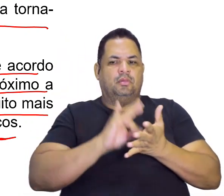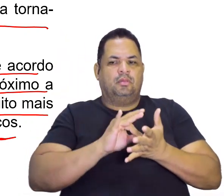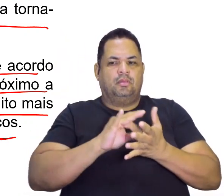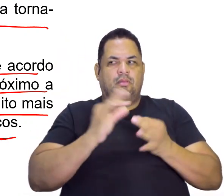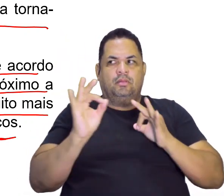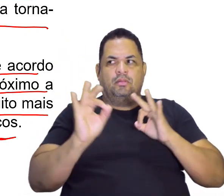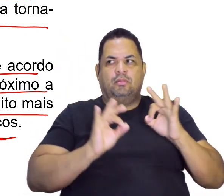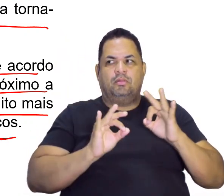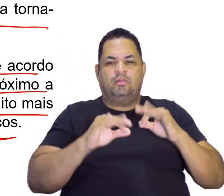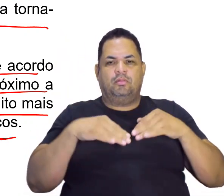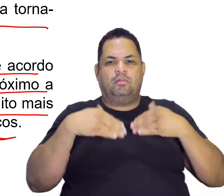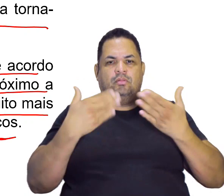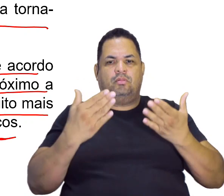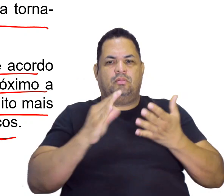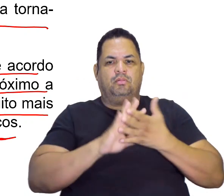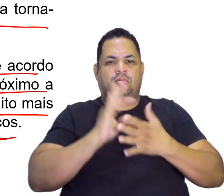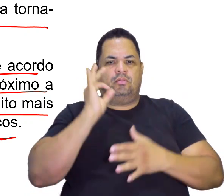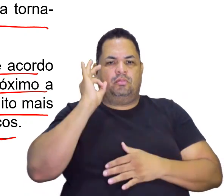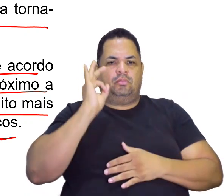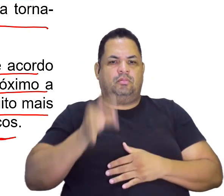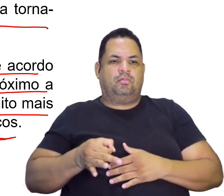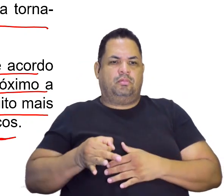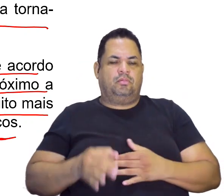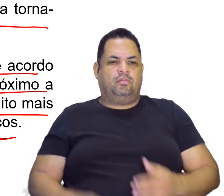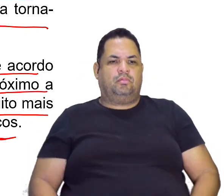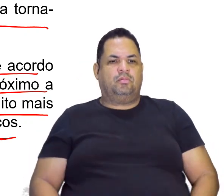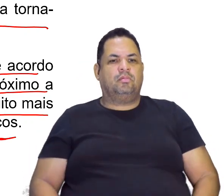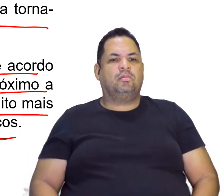dessa daí, onde é que está a verdade.